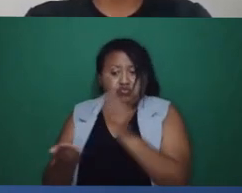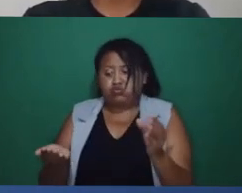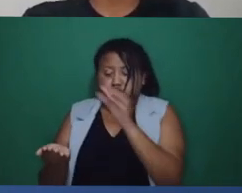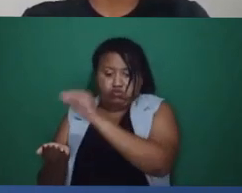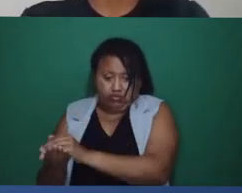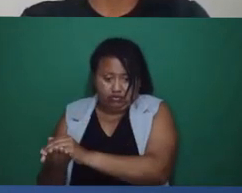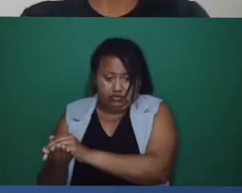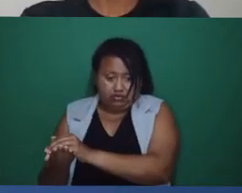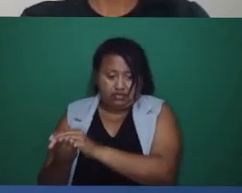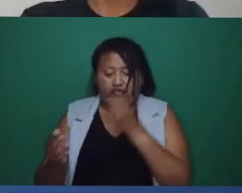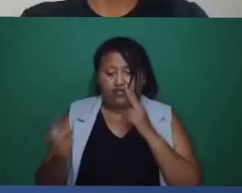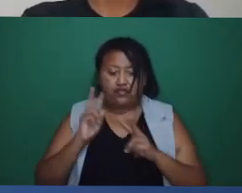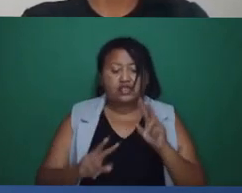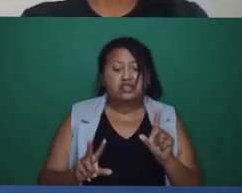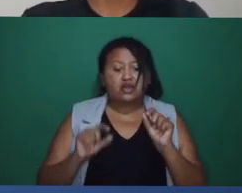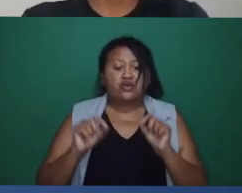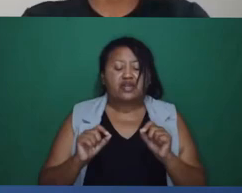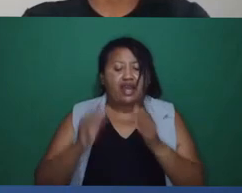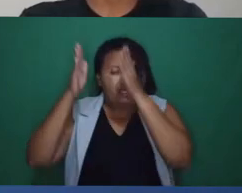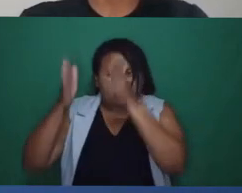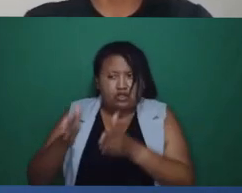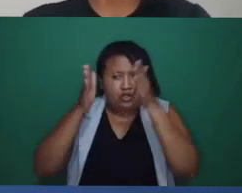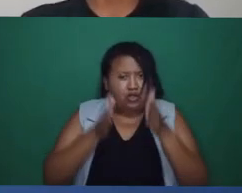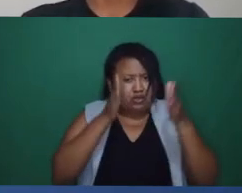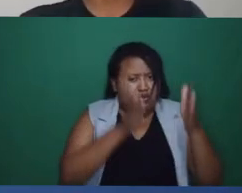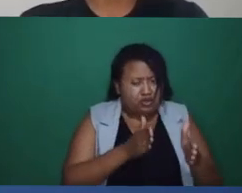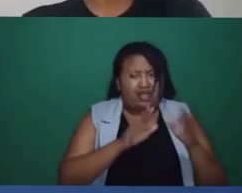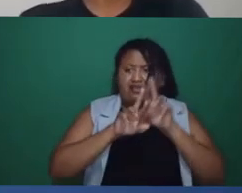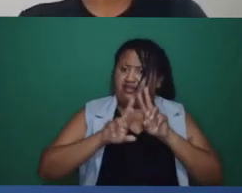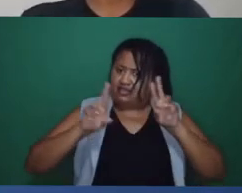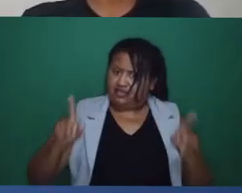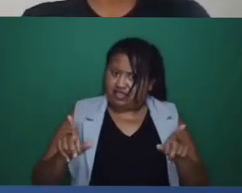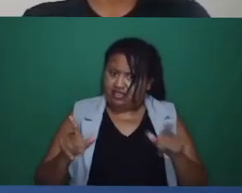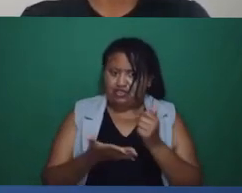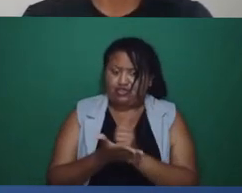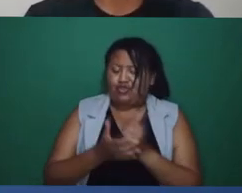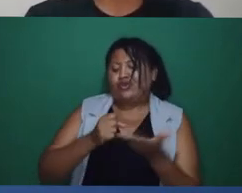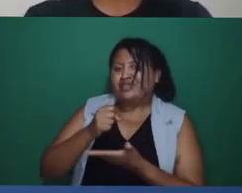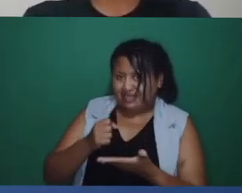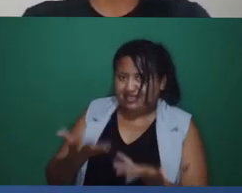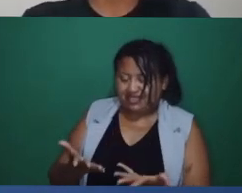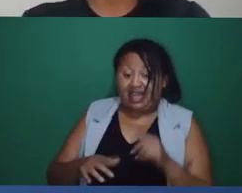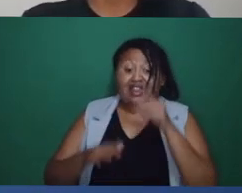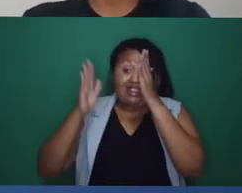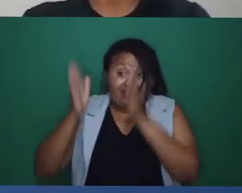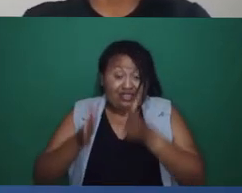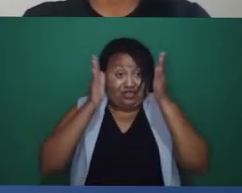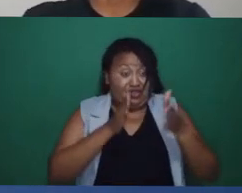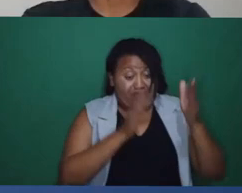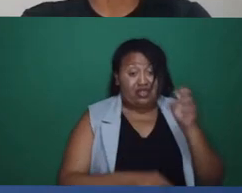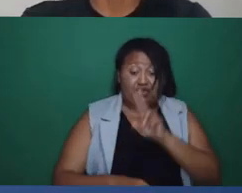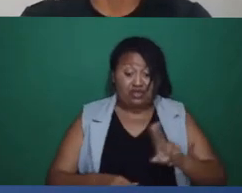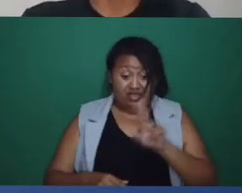vejam que é as colunas eram um pouco diferente do jogo tradicional nas colunas eles